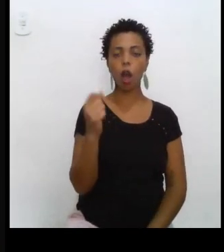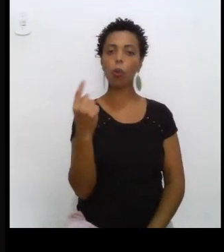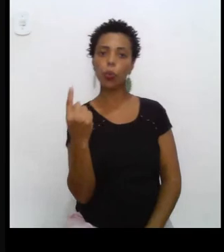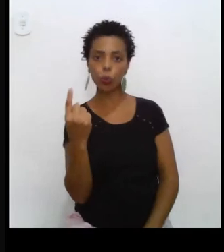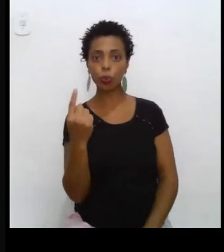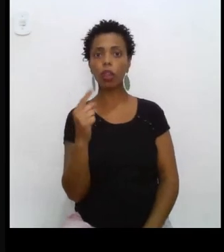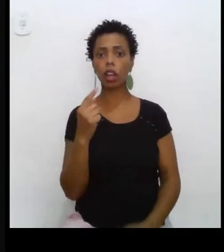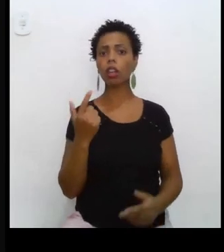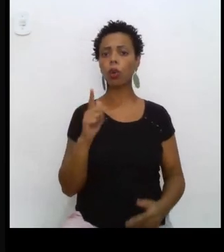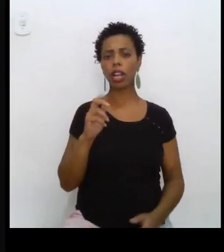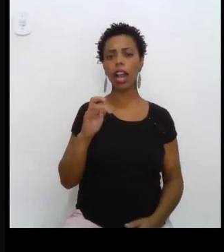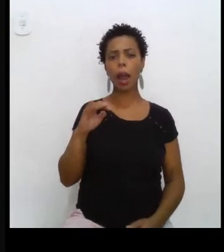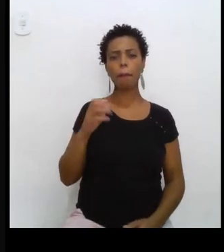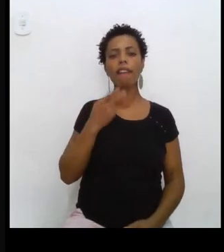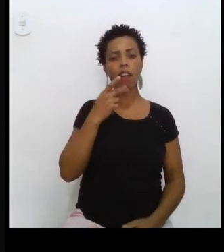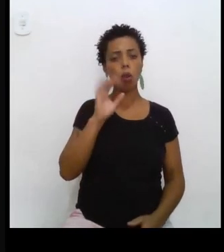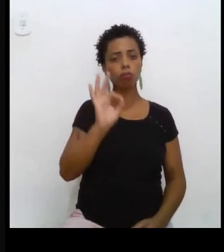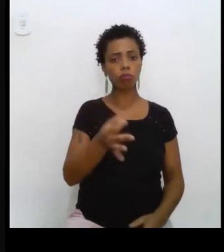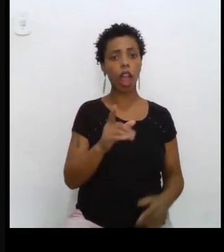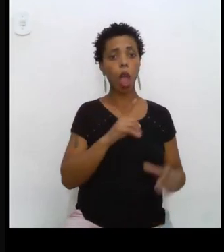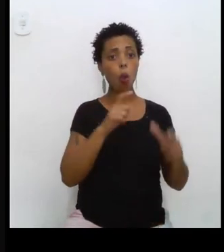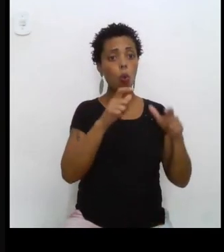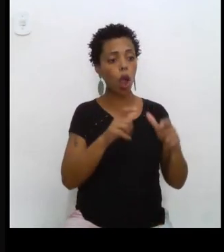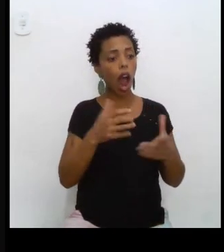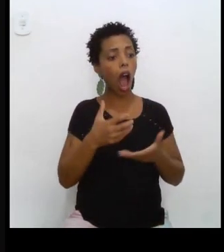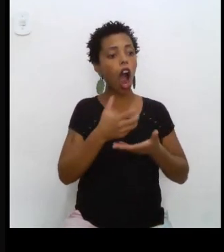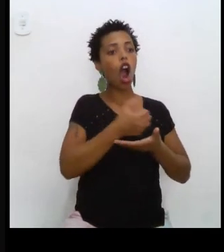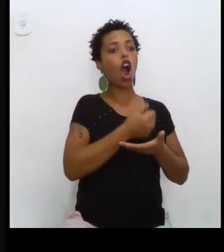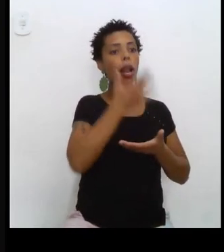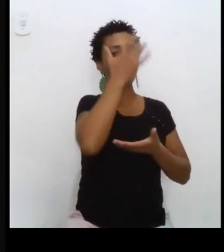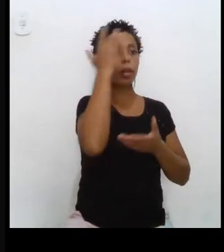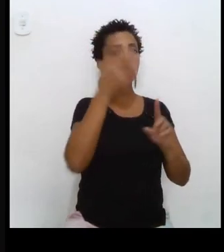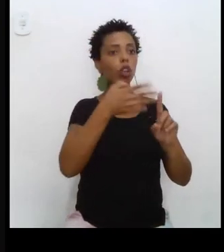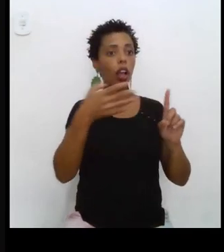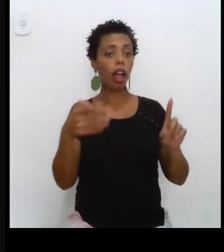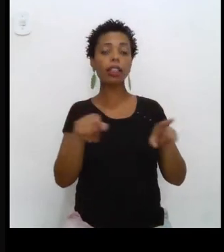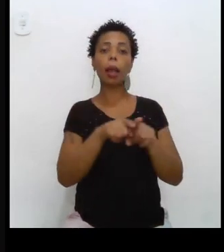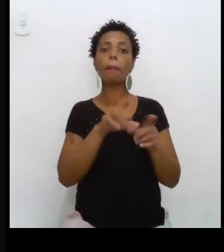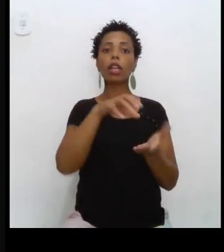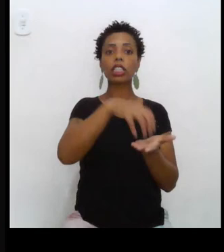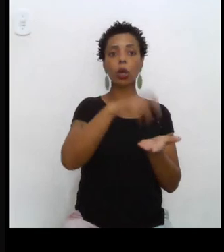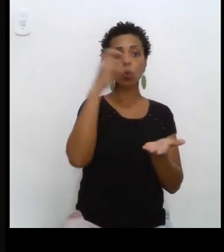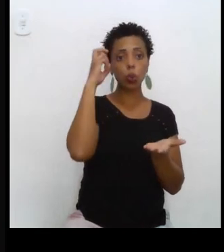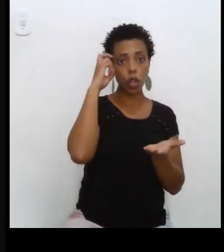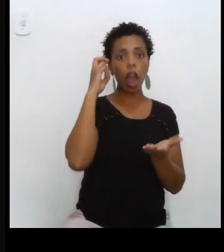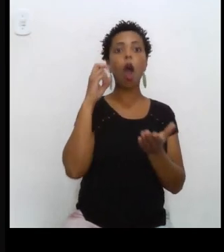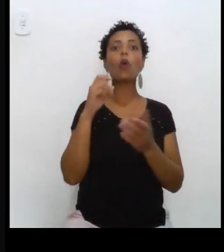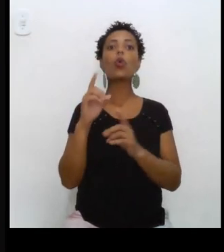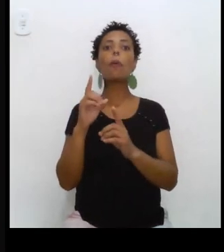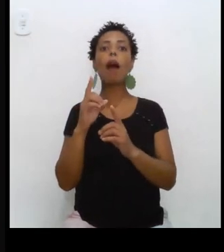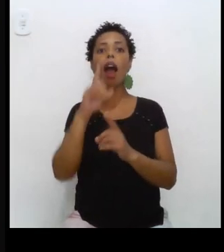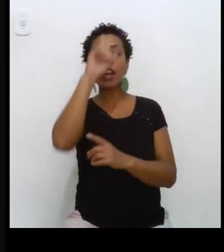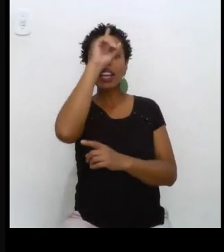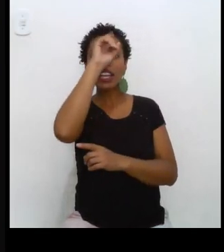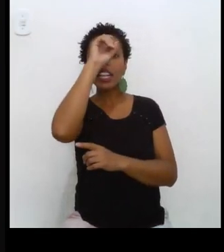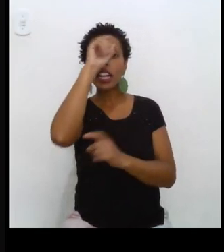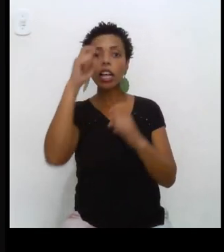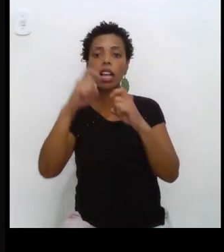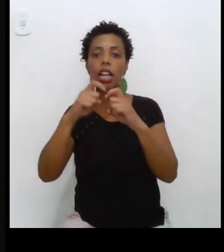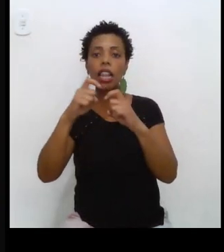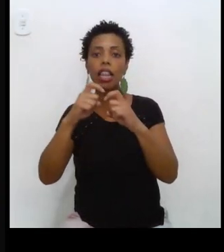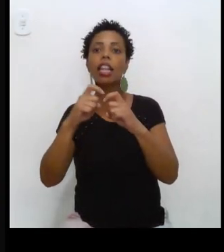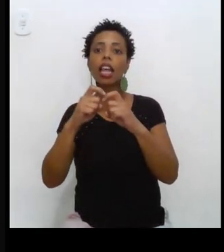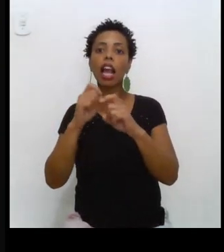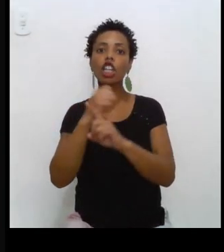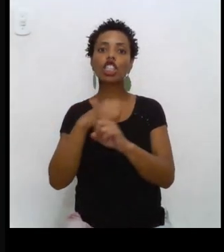ela é um espaço de acolhimento para pessoas LGBT um centro cultural em uma clínica social que foram fundados em 2017 e é